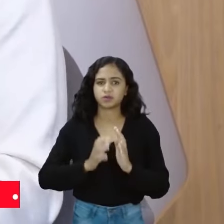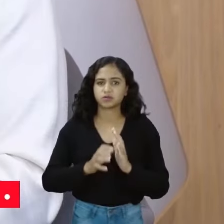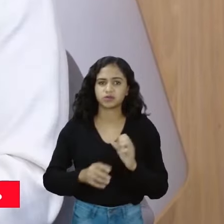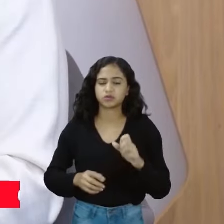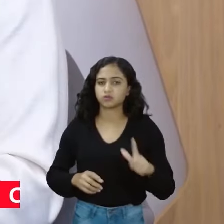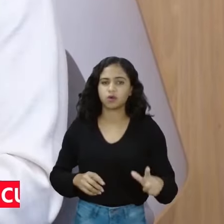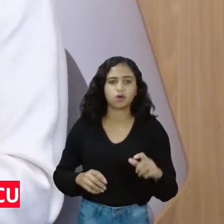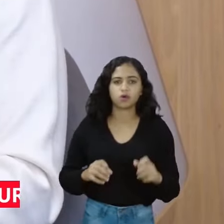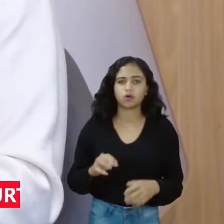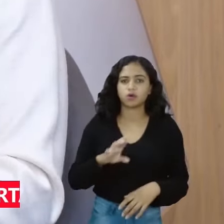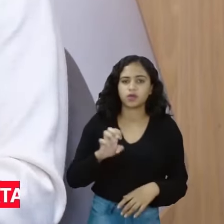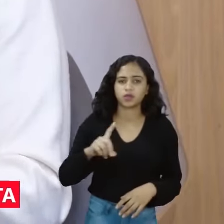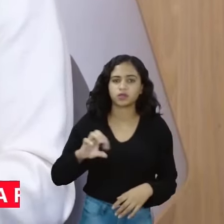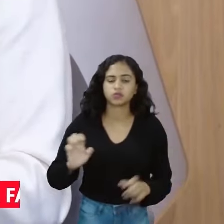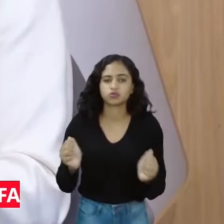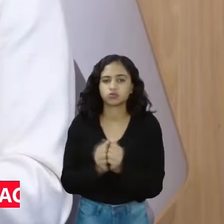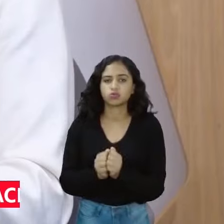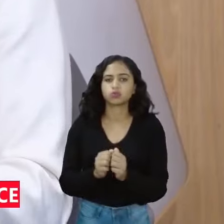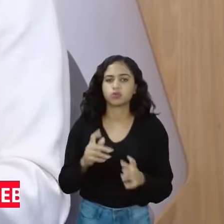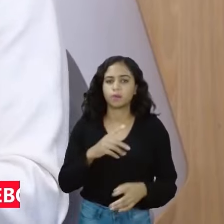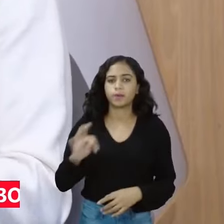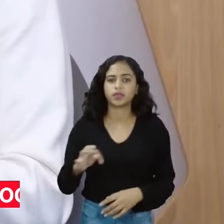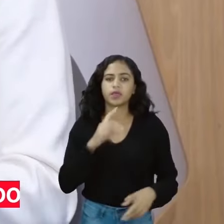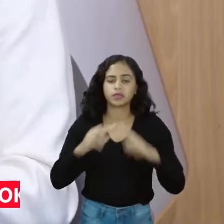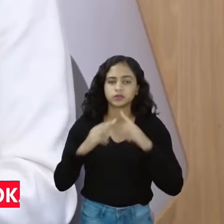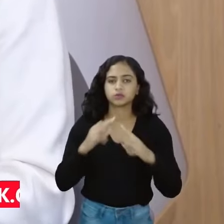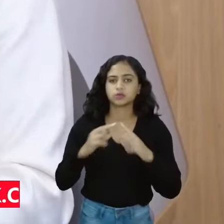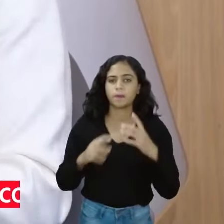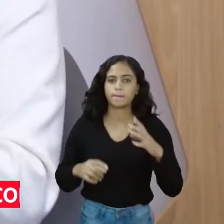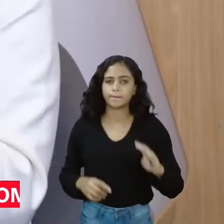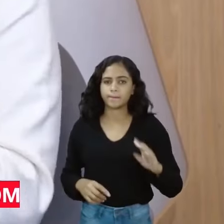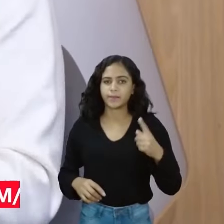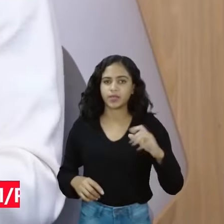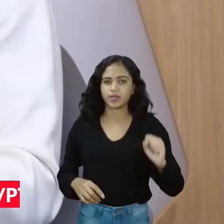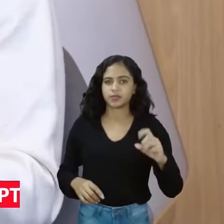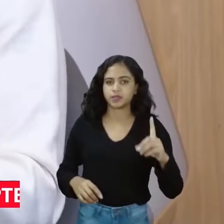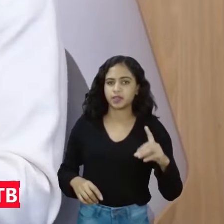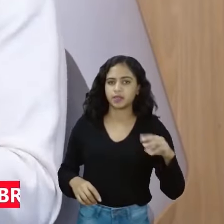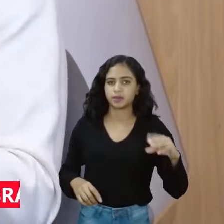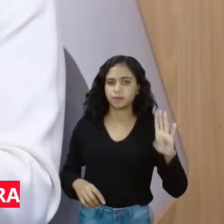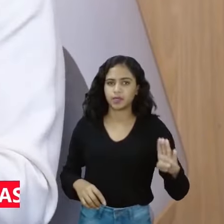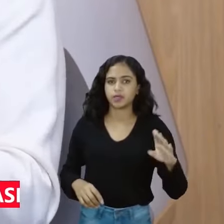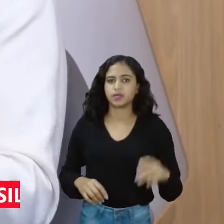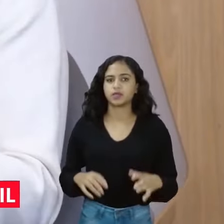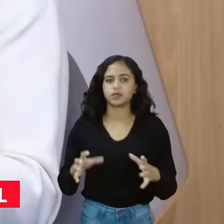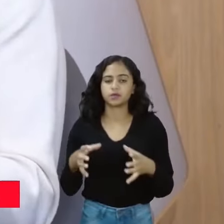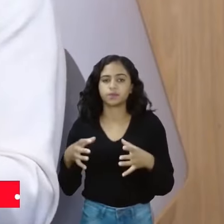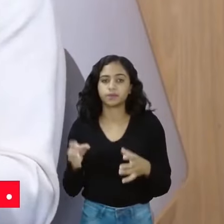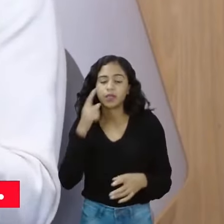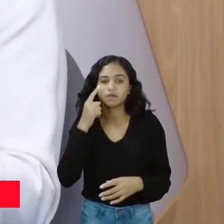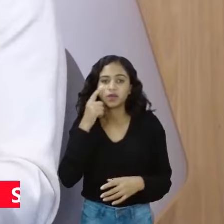Rede, junto com o PT. Temos até discussão com o próprio PSDB, com setores do MDB, porque nós estamos vendo como